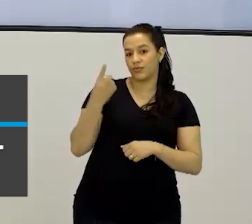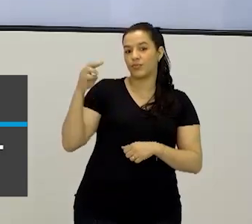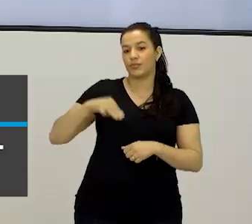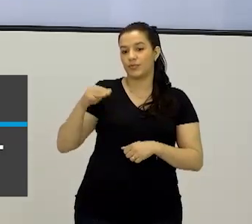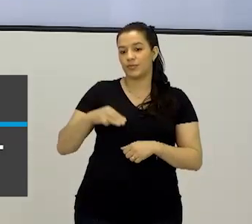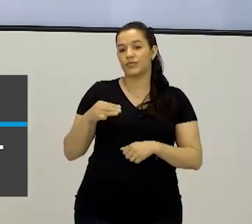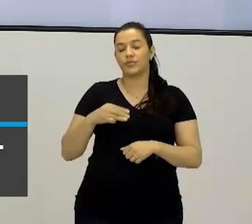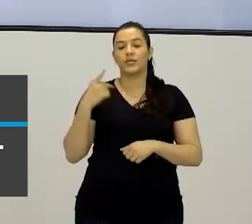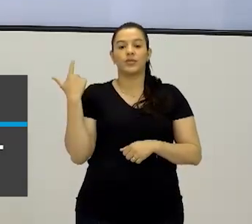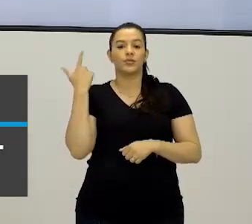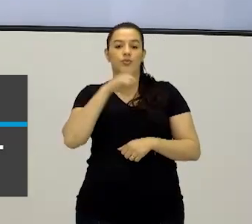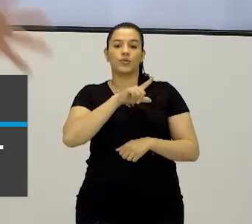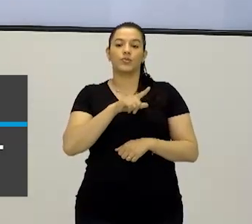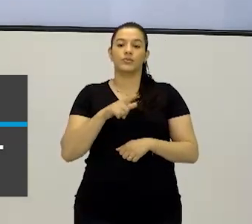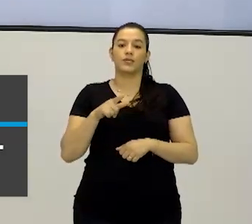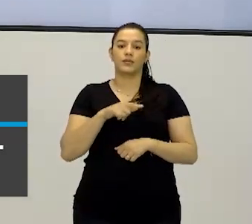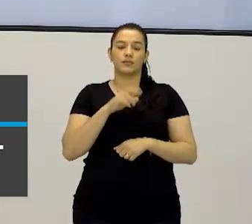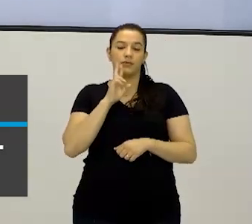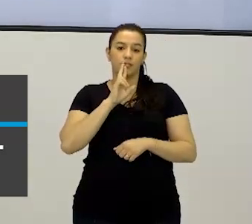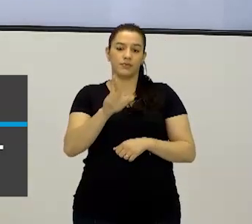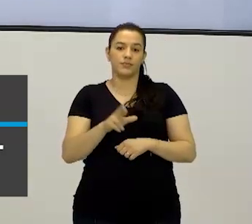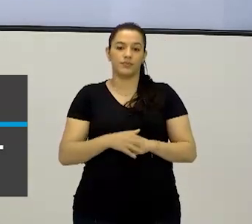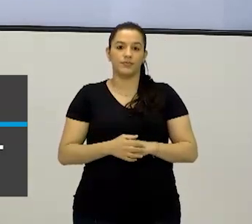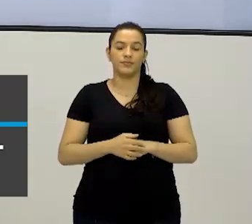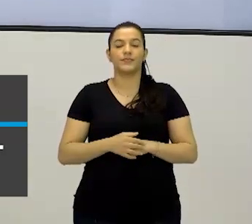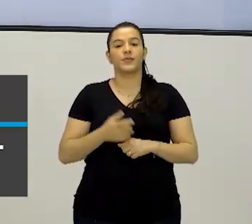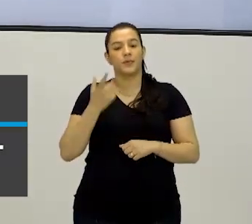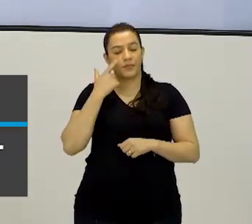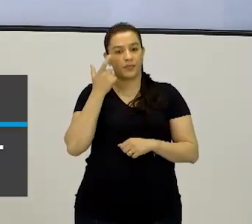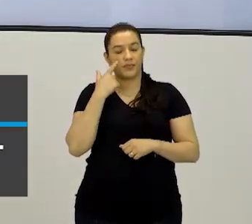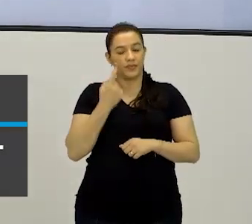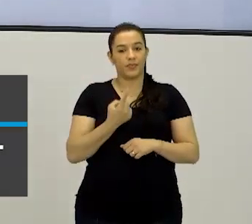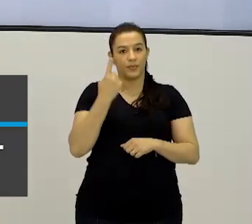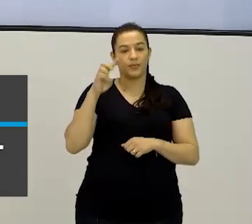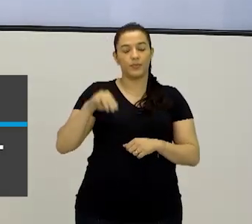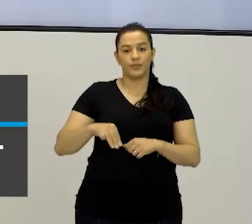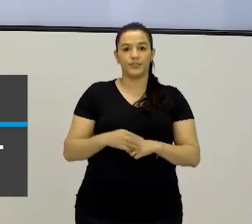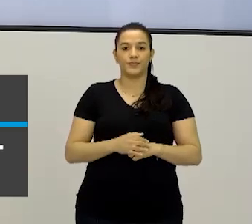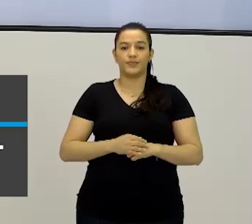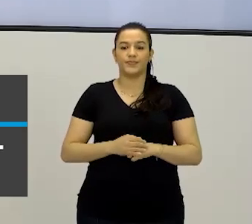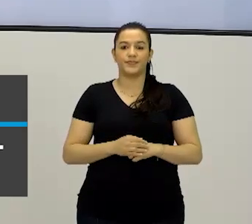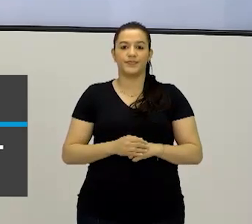ó, vai chegar aqui, Opa! Bora, 1 minuto.